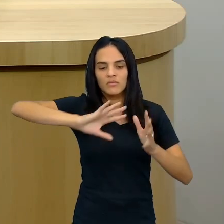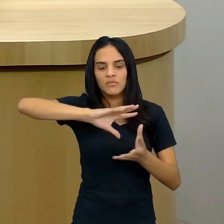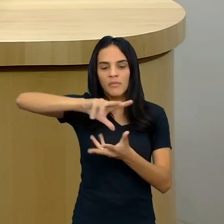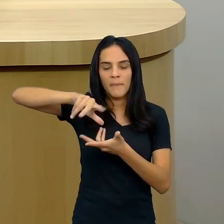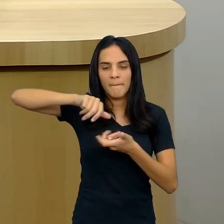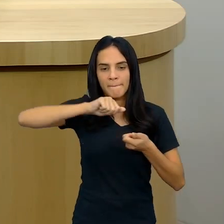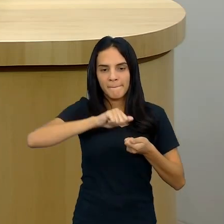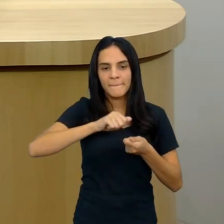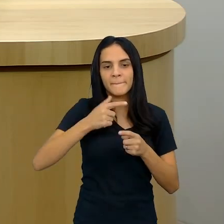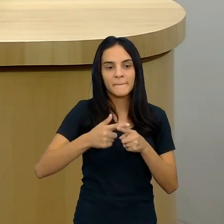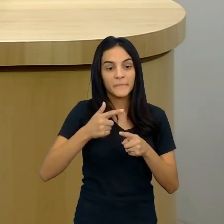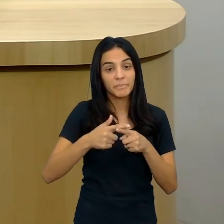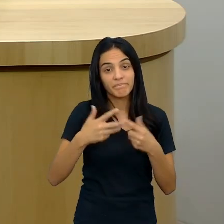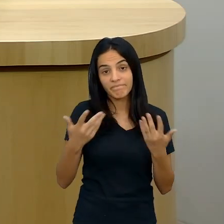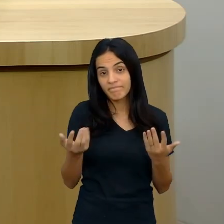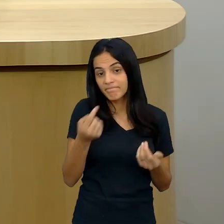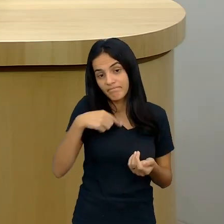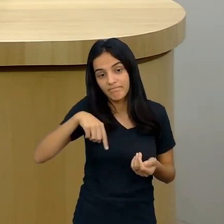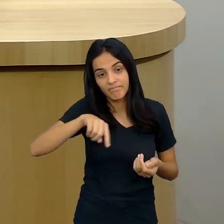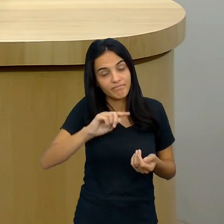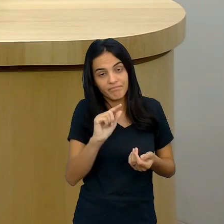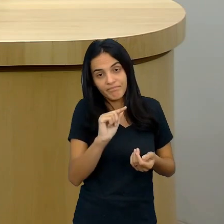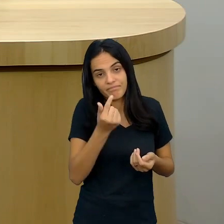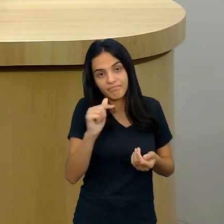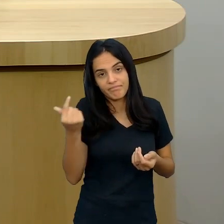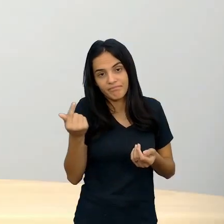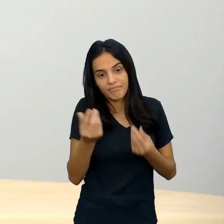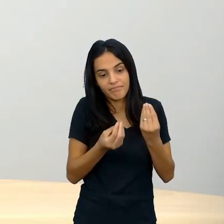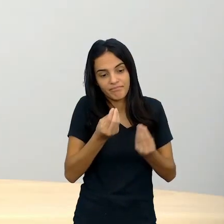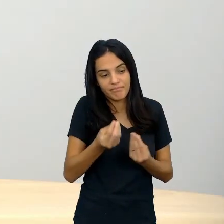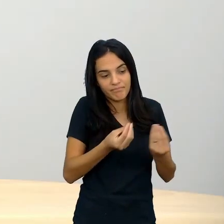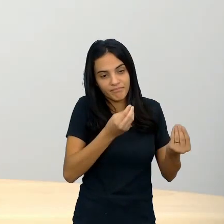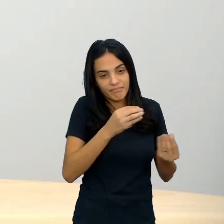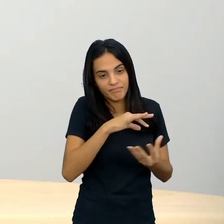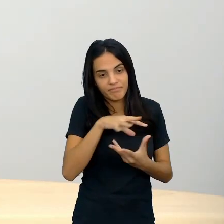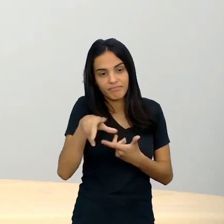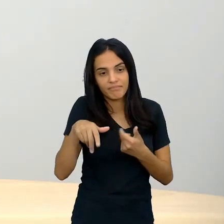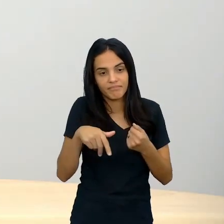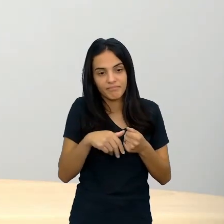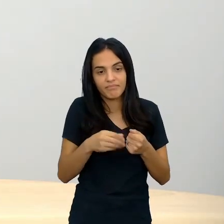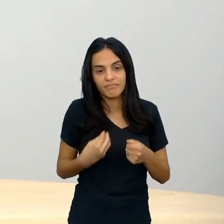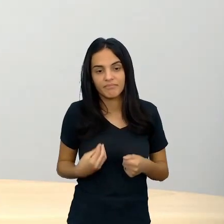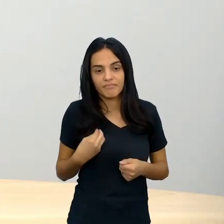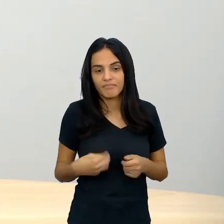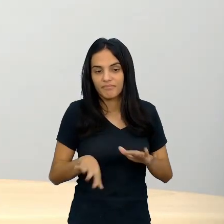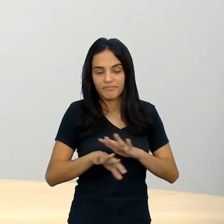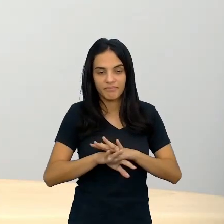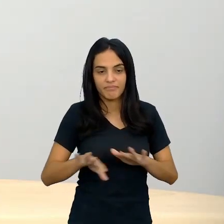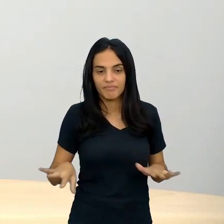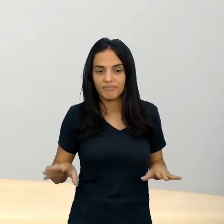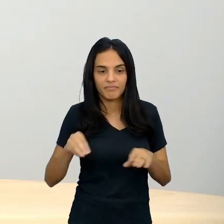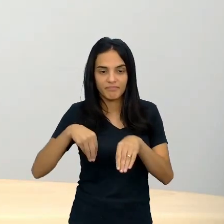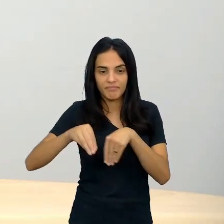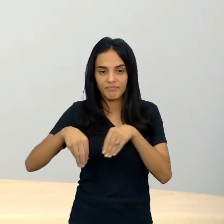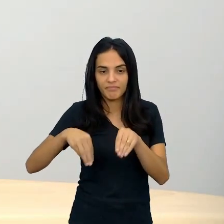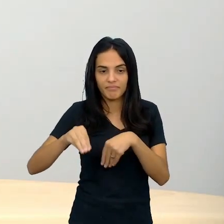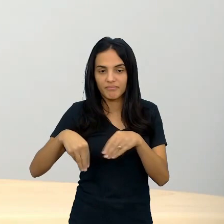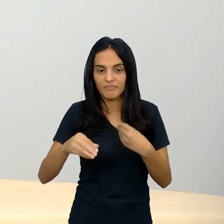porque senão a gente não terá mais um planeta para sobrevivência, Só plástico, Só coisas